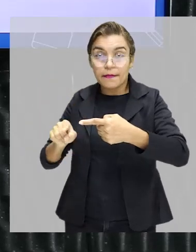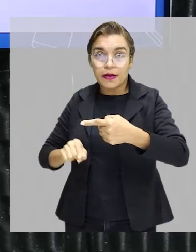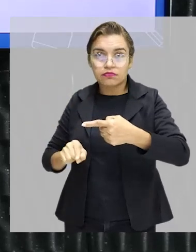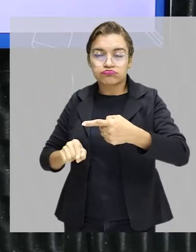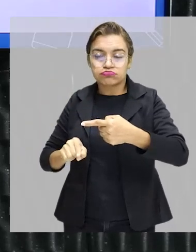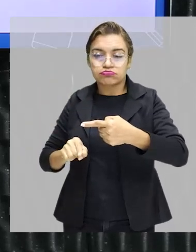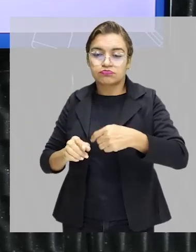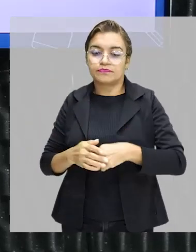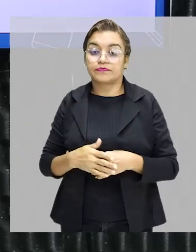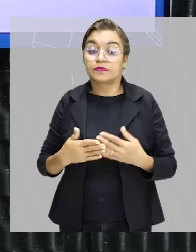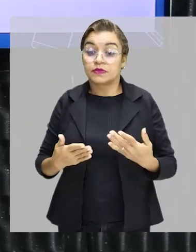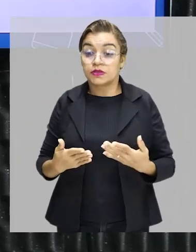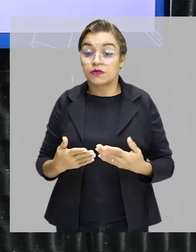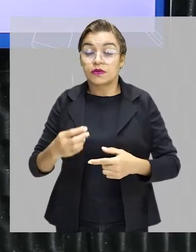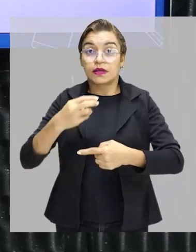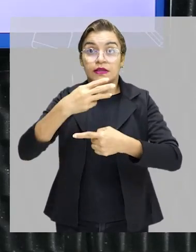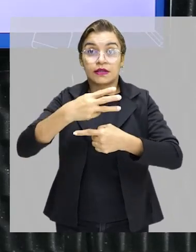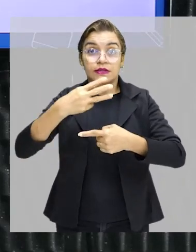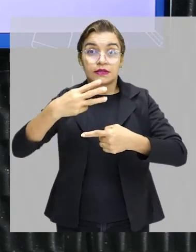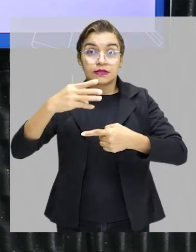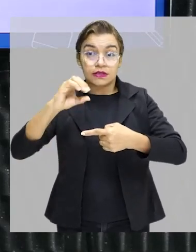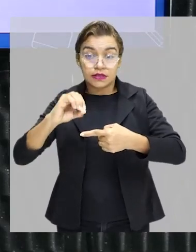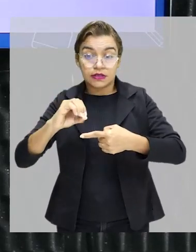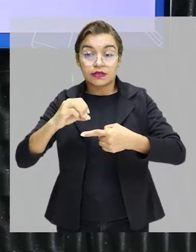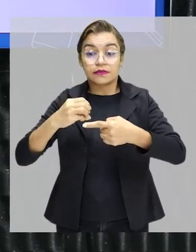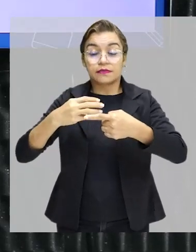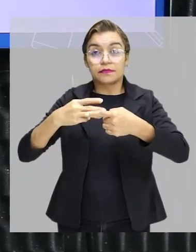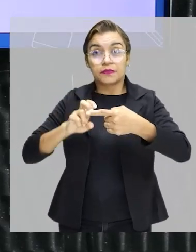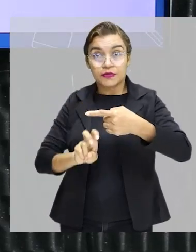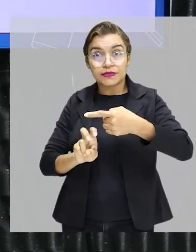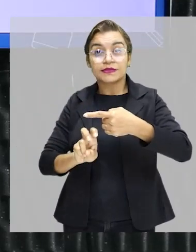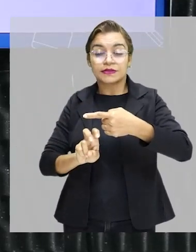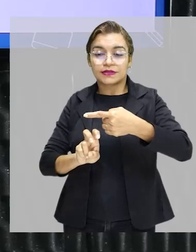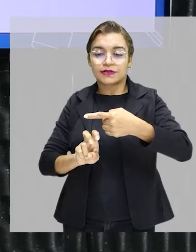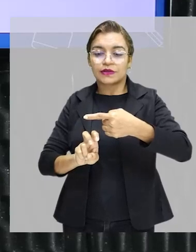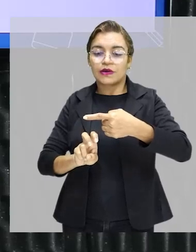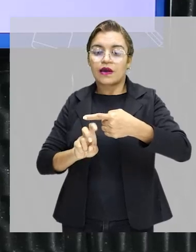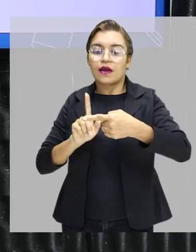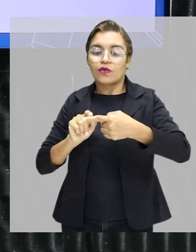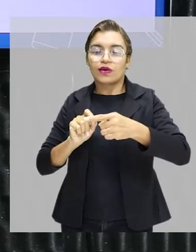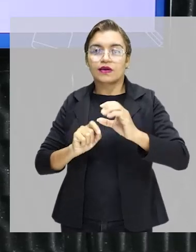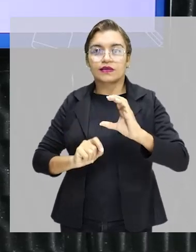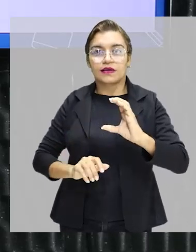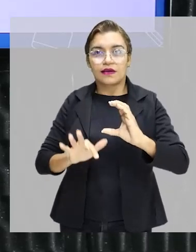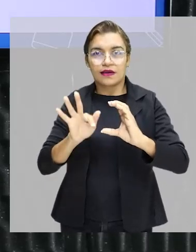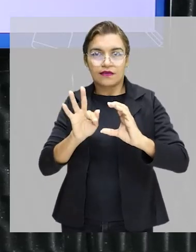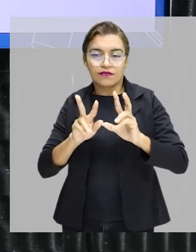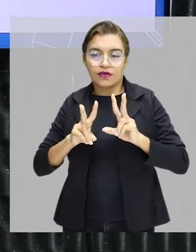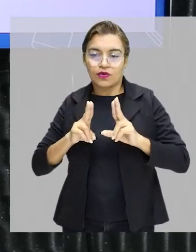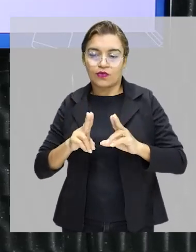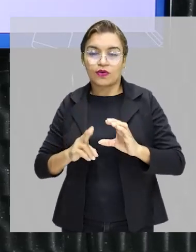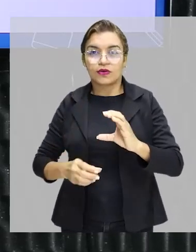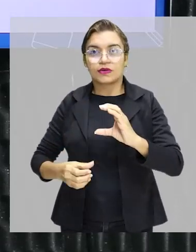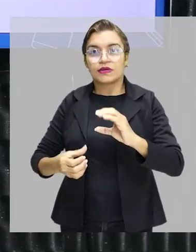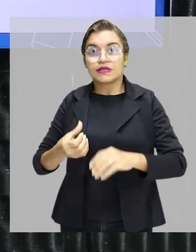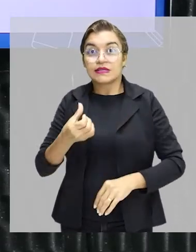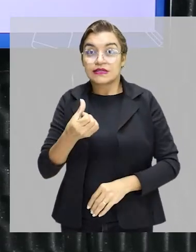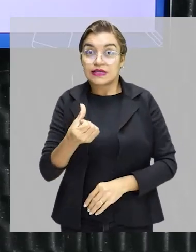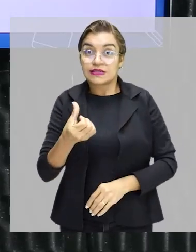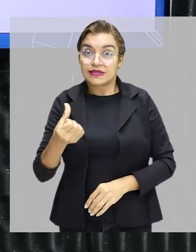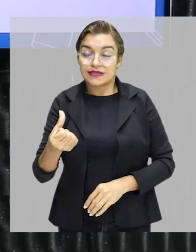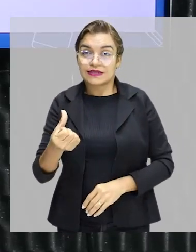no fim das contas, é 330 dividido por 5, gerando uma concentração final de